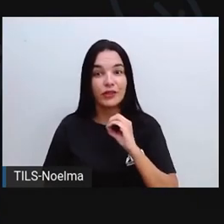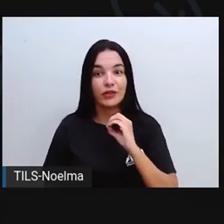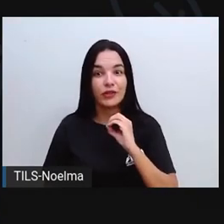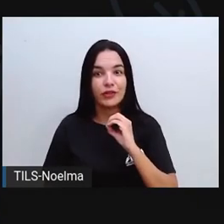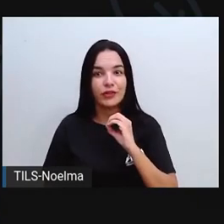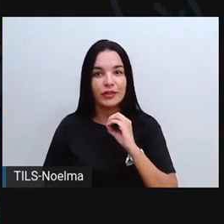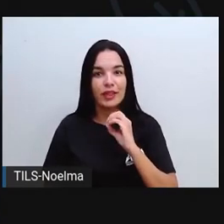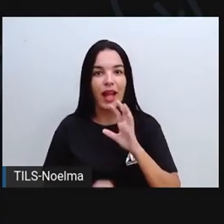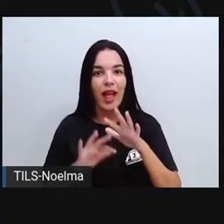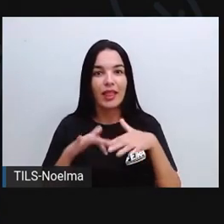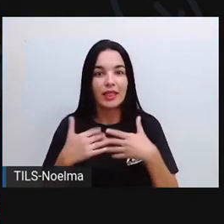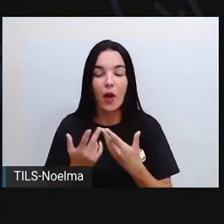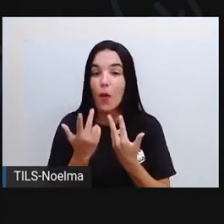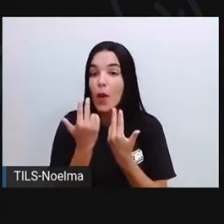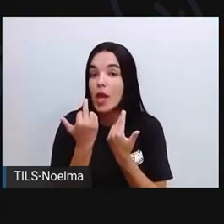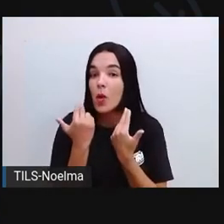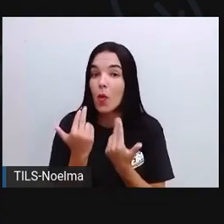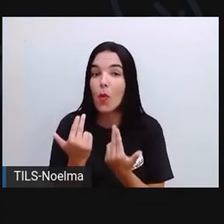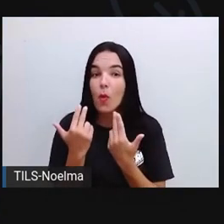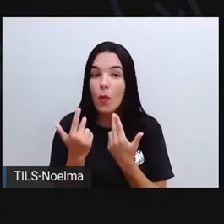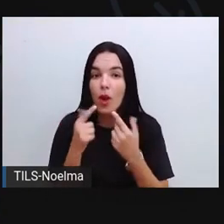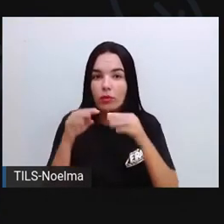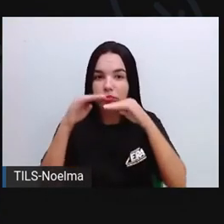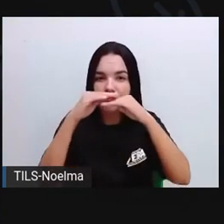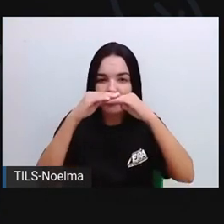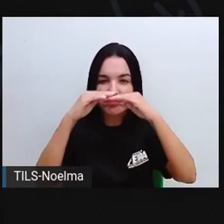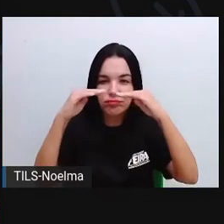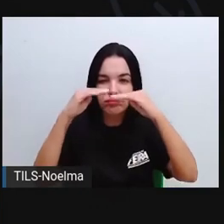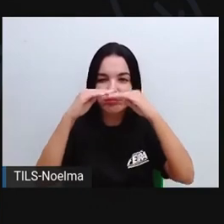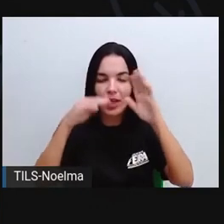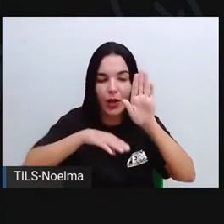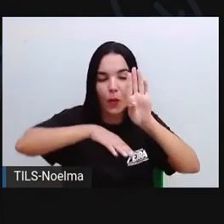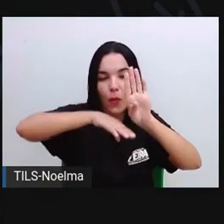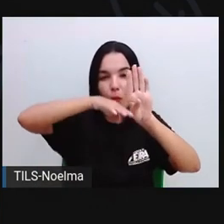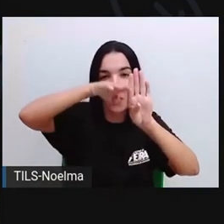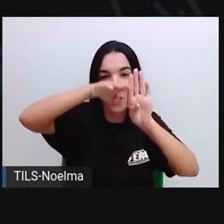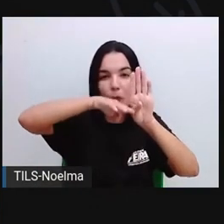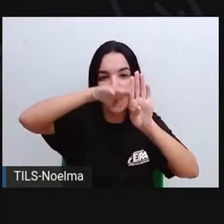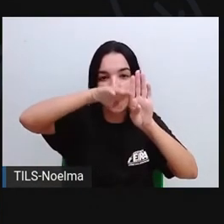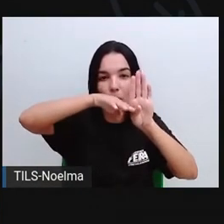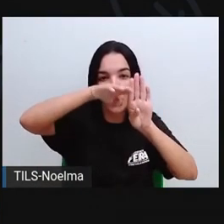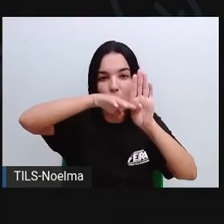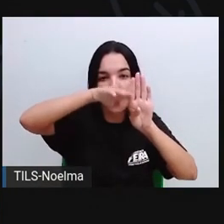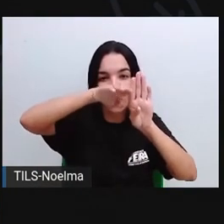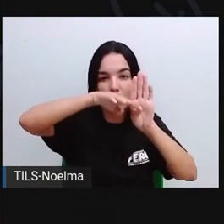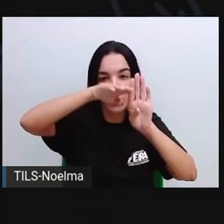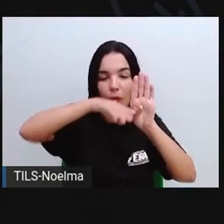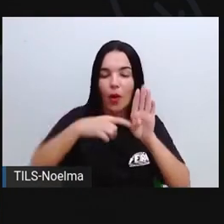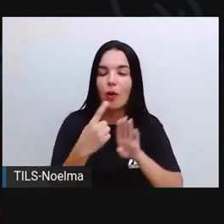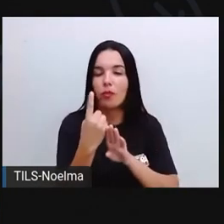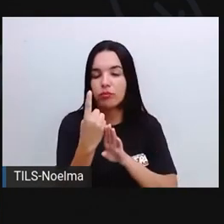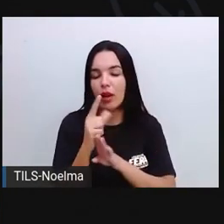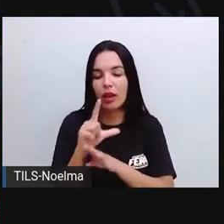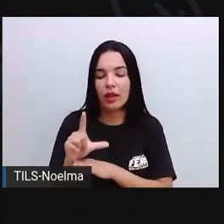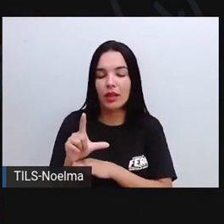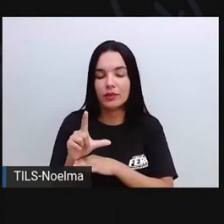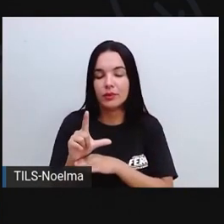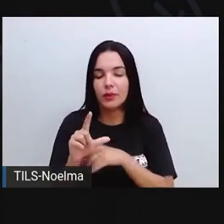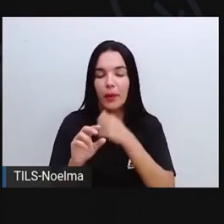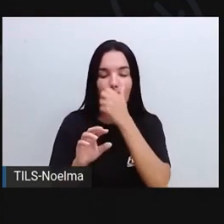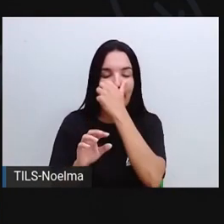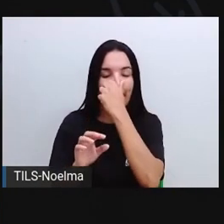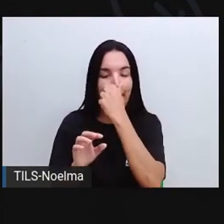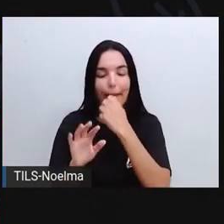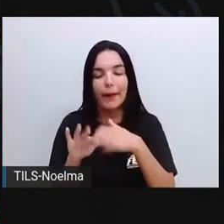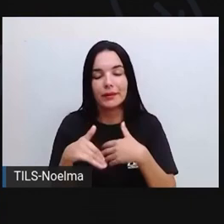20. Olha só, para ficar na mesma marquinha daquele que a gente colocou, né, do outro copinho, que nós